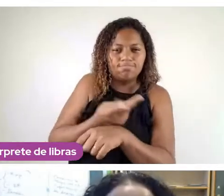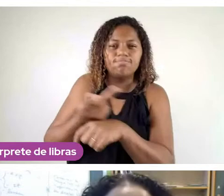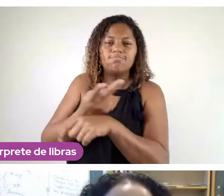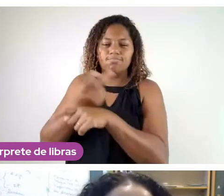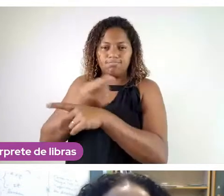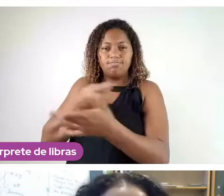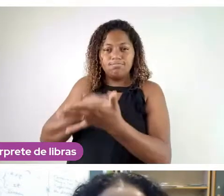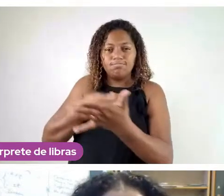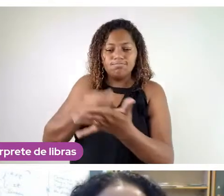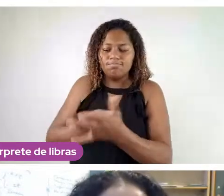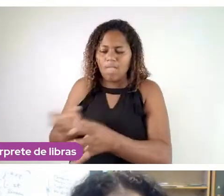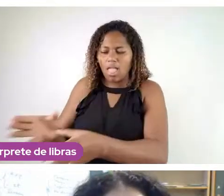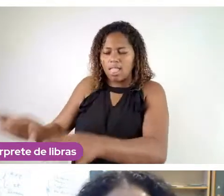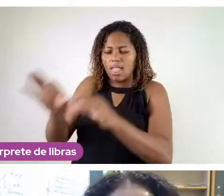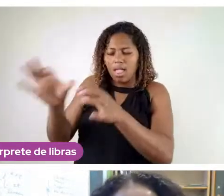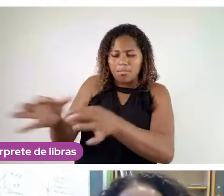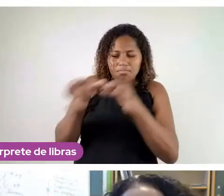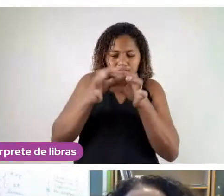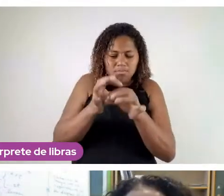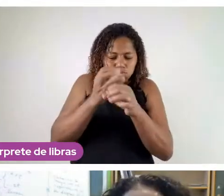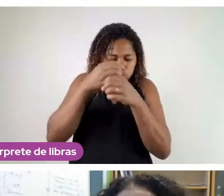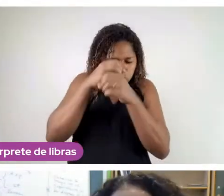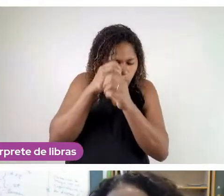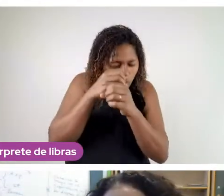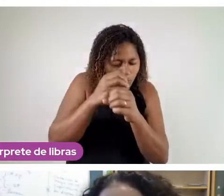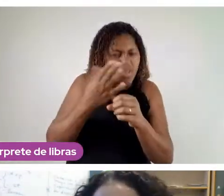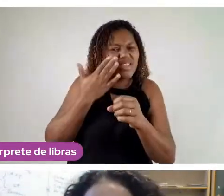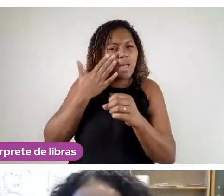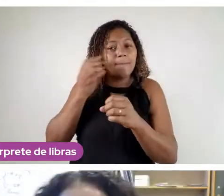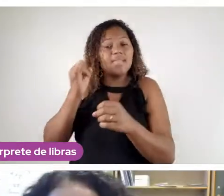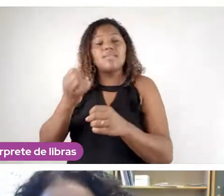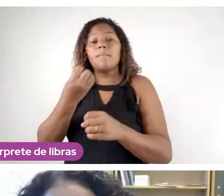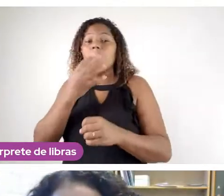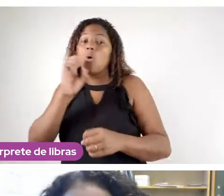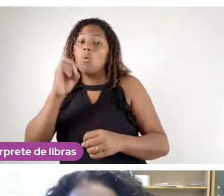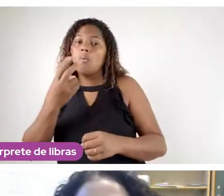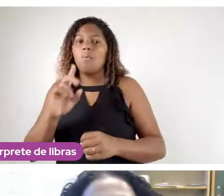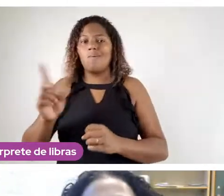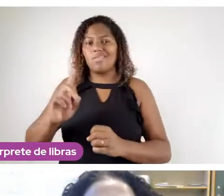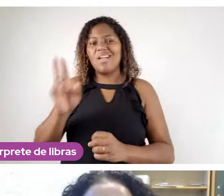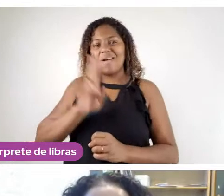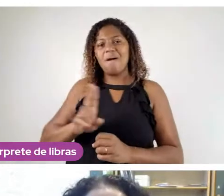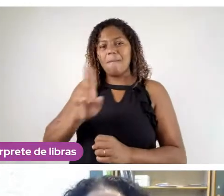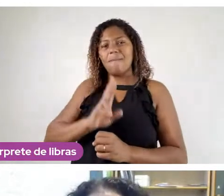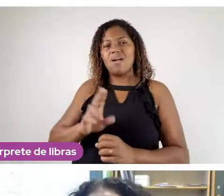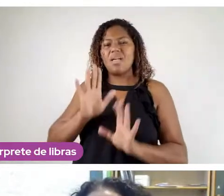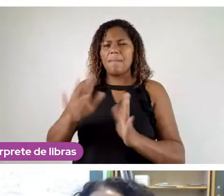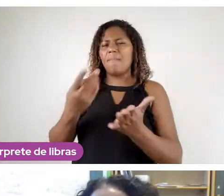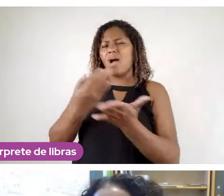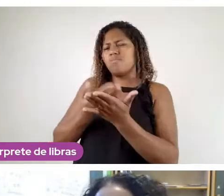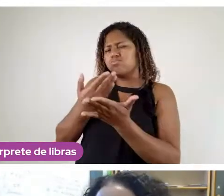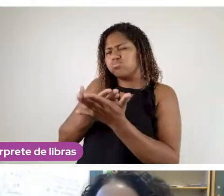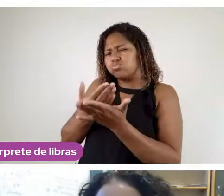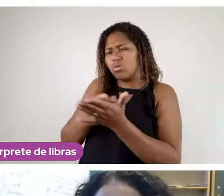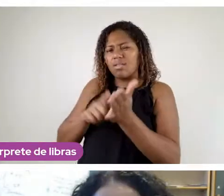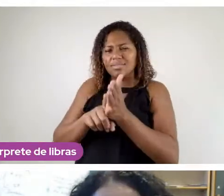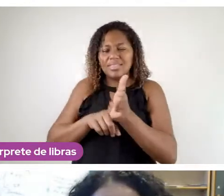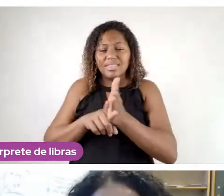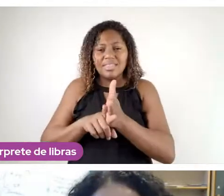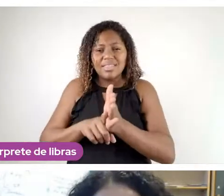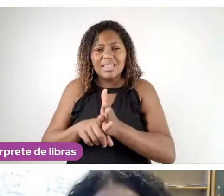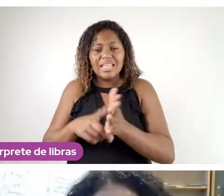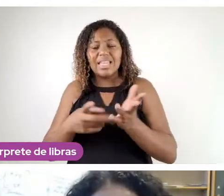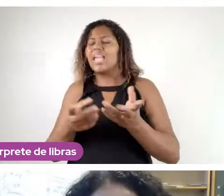e ver, né, que elas poderiam ser usadas, né? Mas não tem muito uso. Muito estudo de, como é que chama quando a